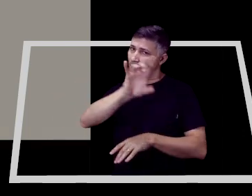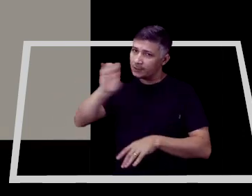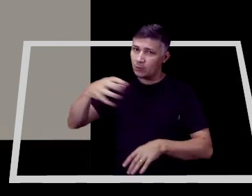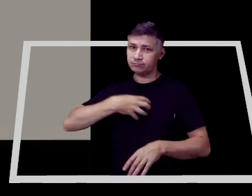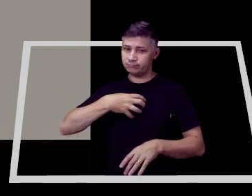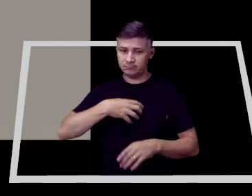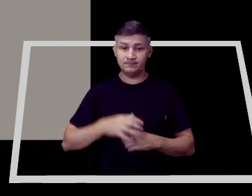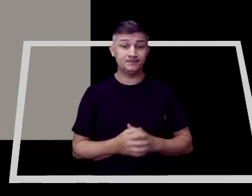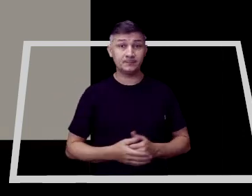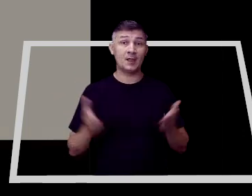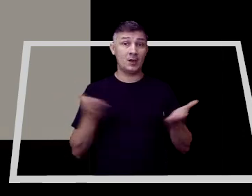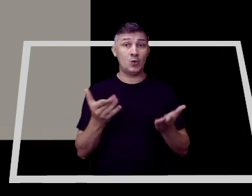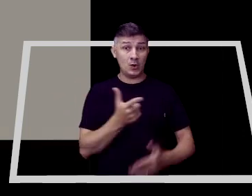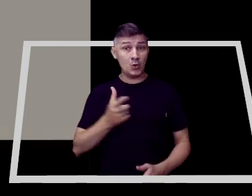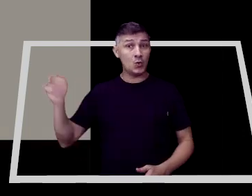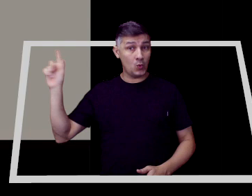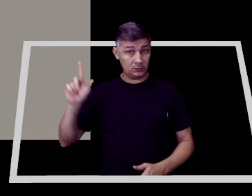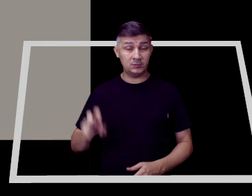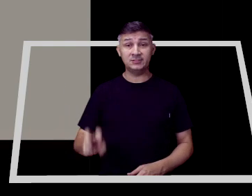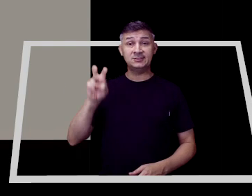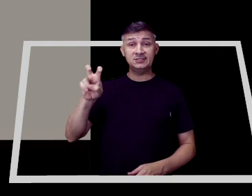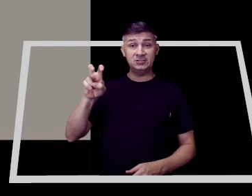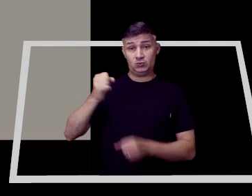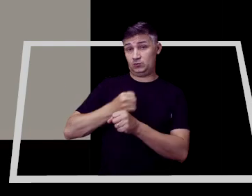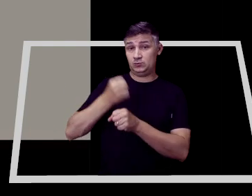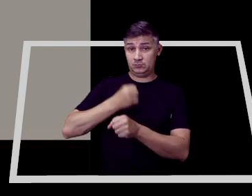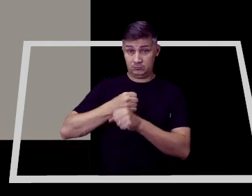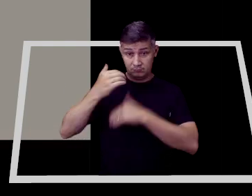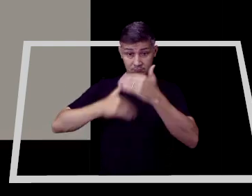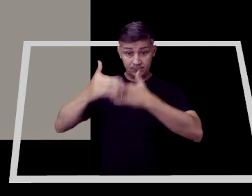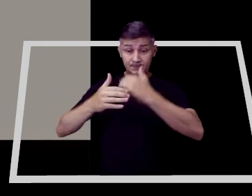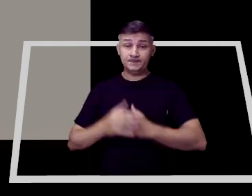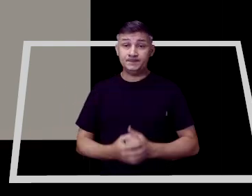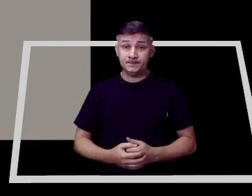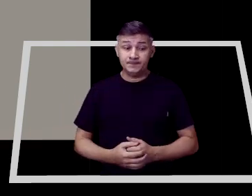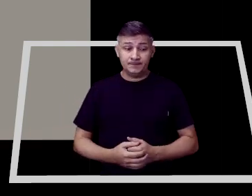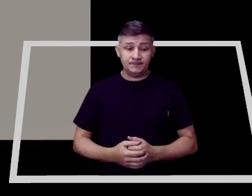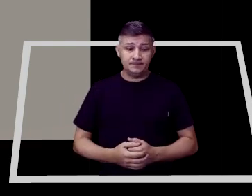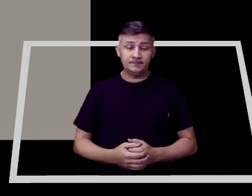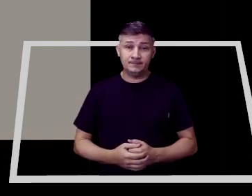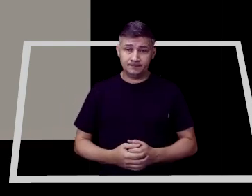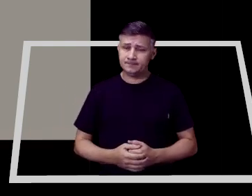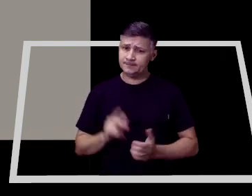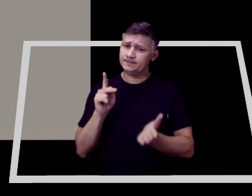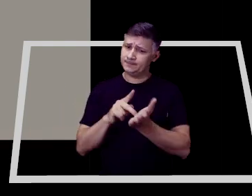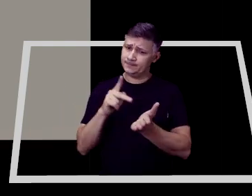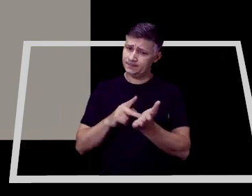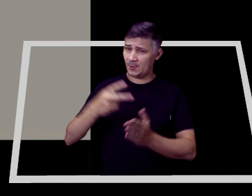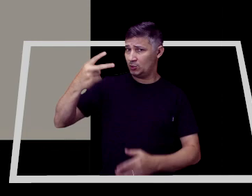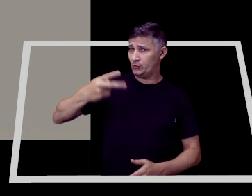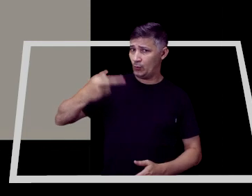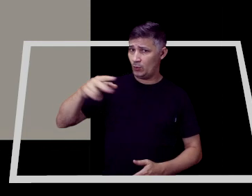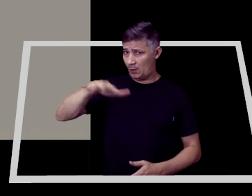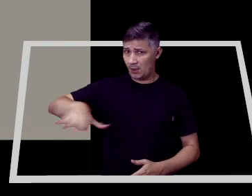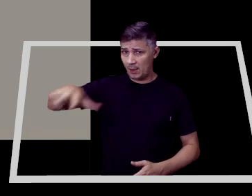cada um de nós. Vamos agora entrar em 5 obras desenvolvidas. Isso, na verdade,